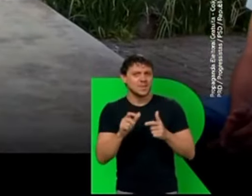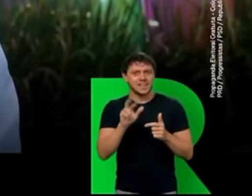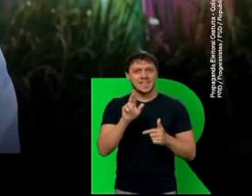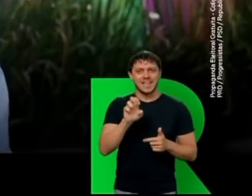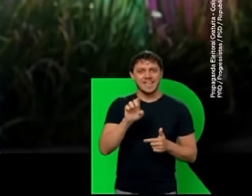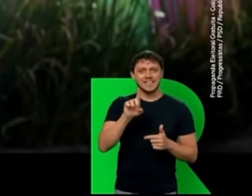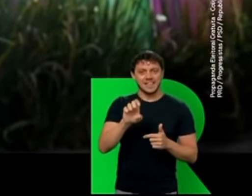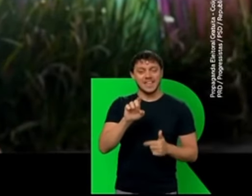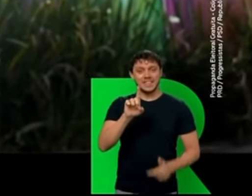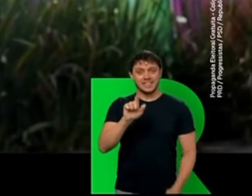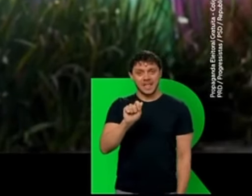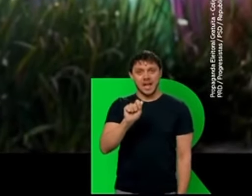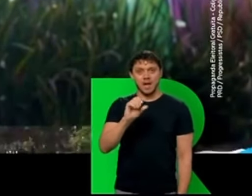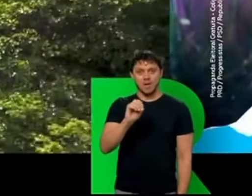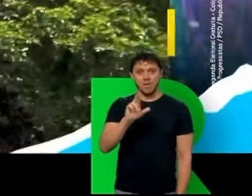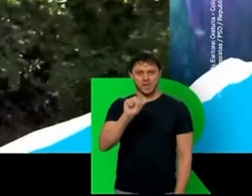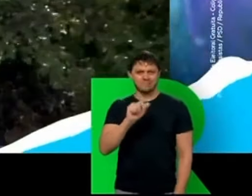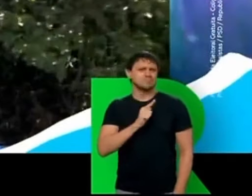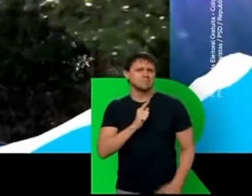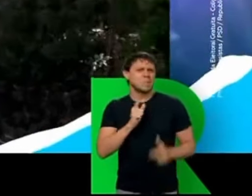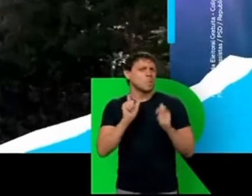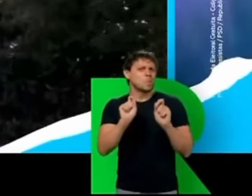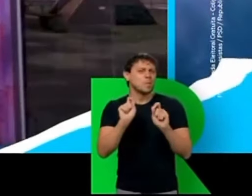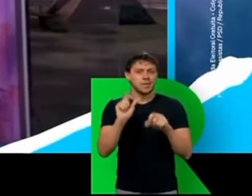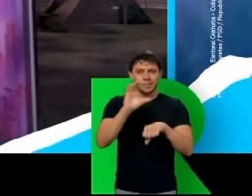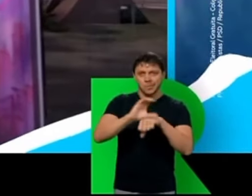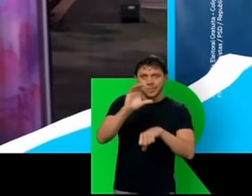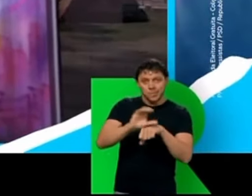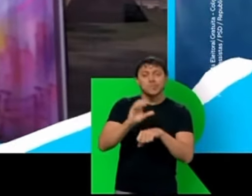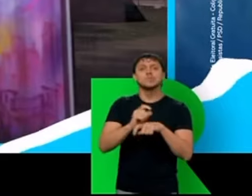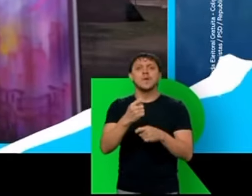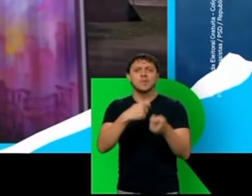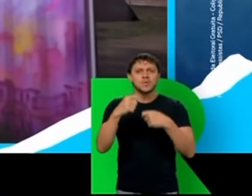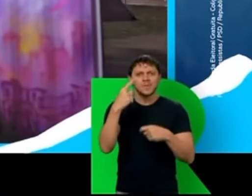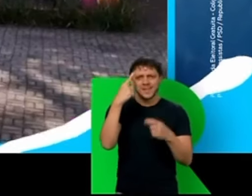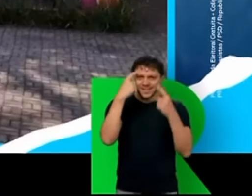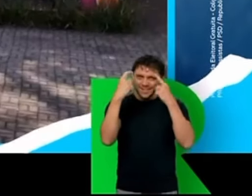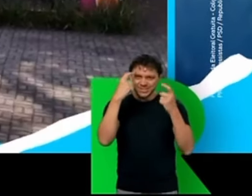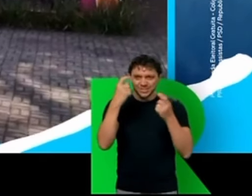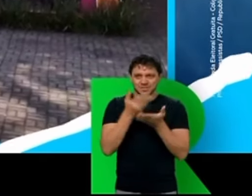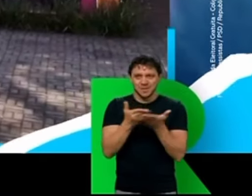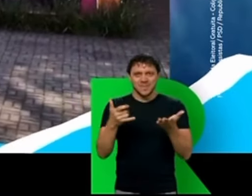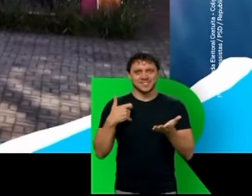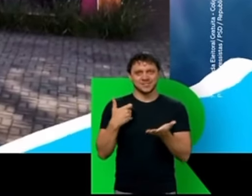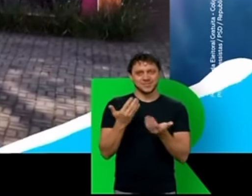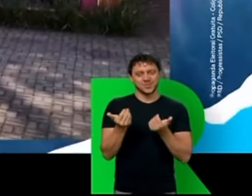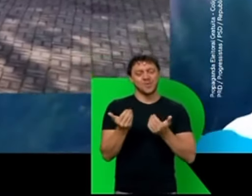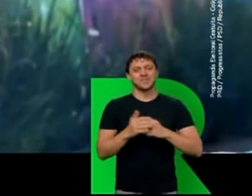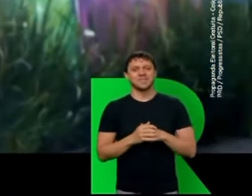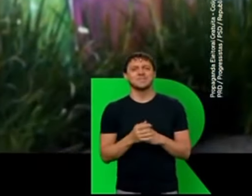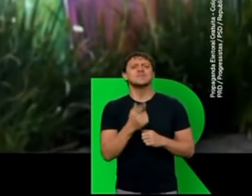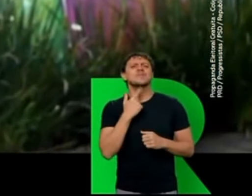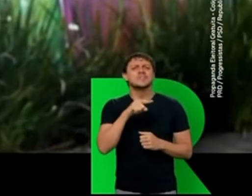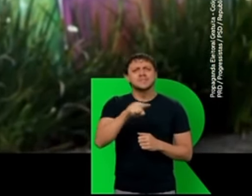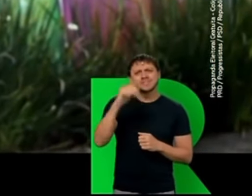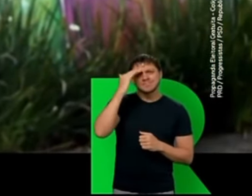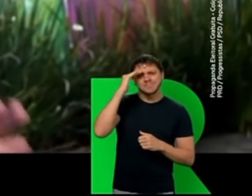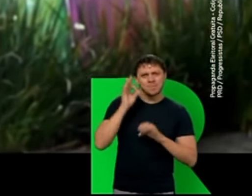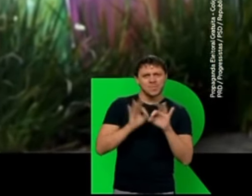estúdio Rede da Hora. Aqui você tem cursos para nossa juventude da economia criativa. Queria que vocês entendessem esse